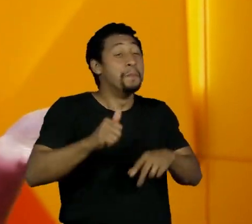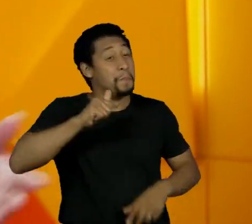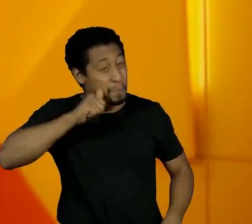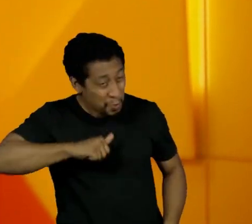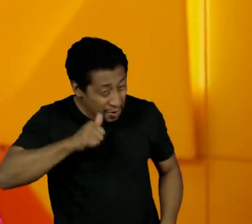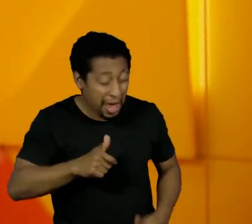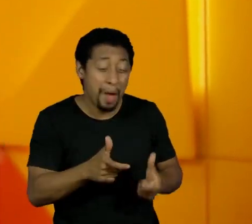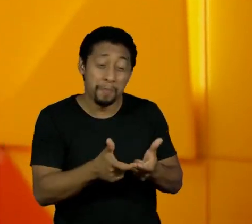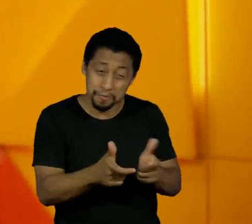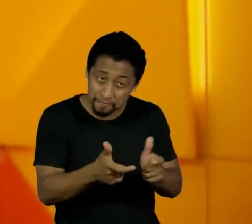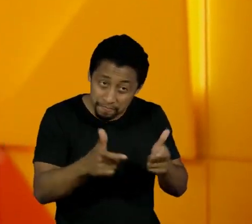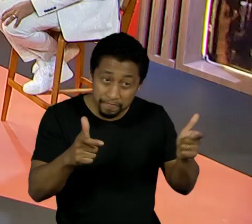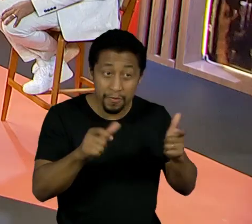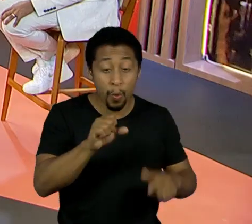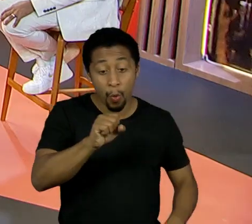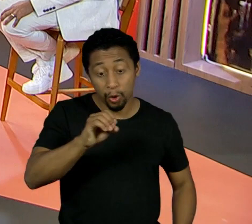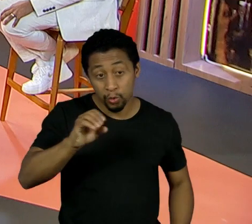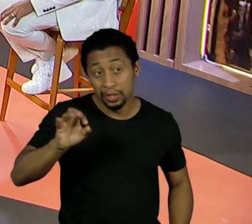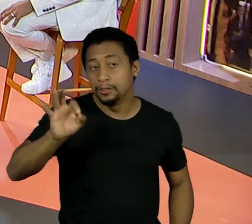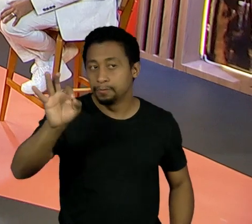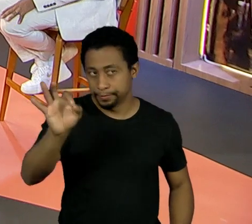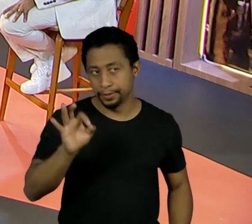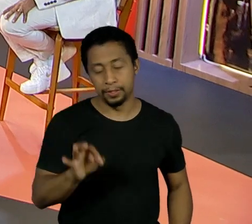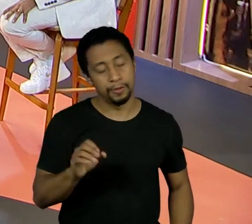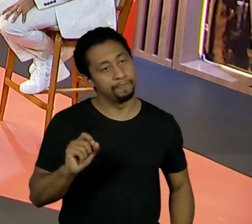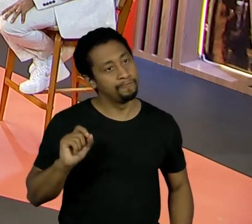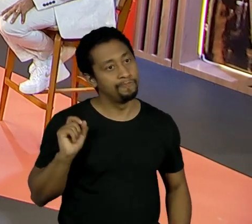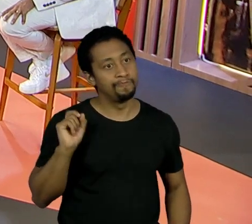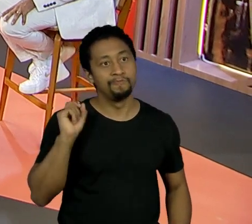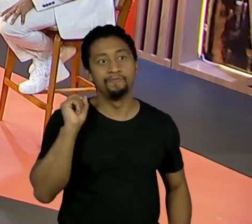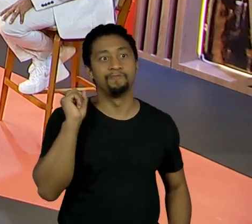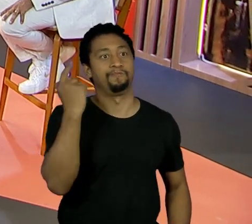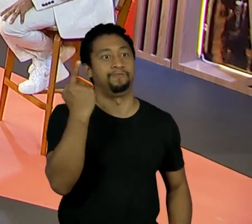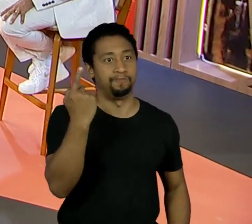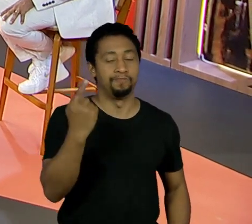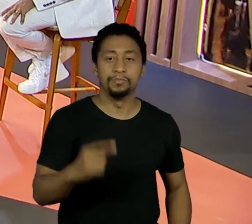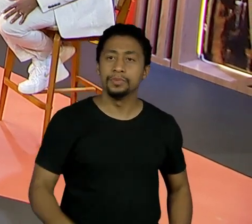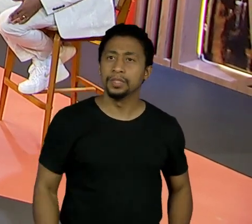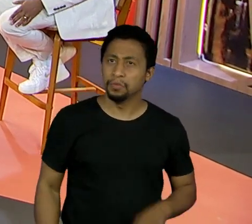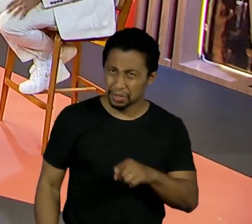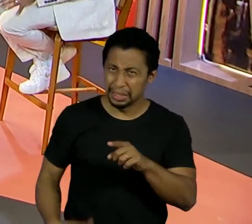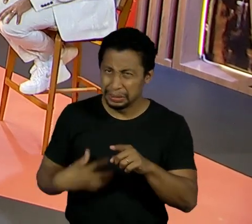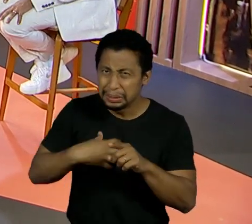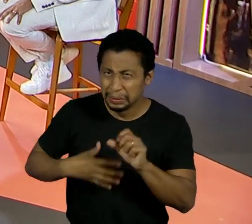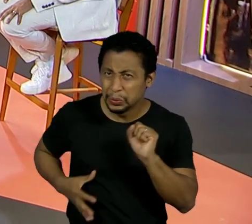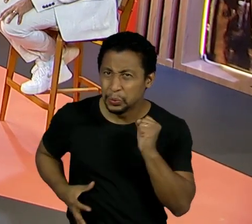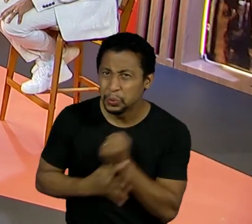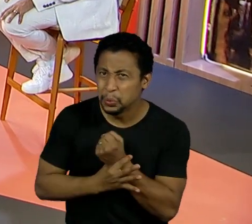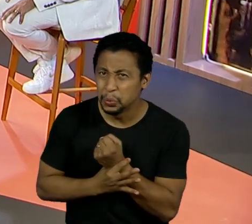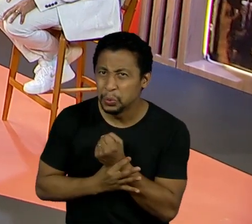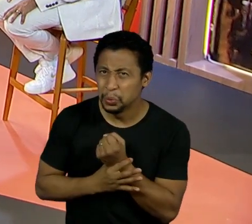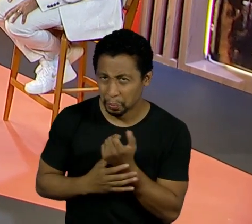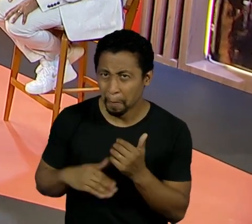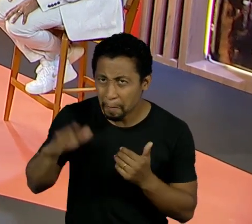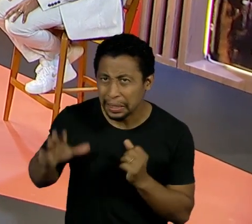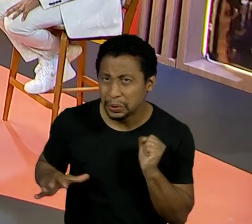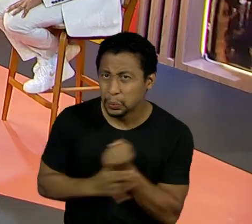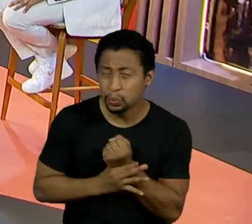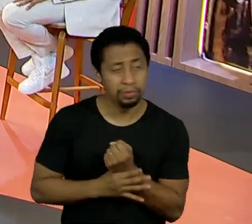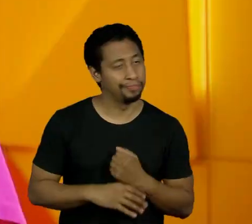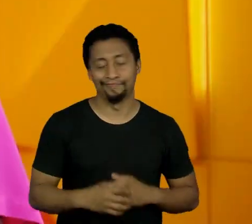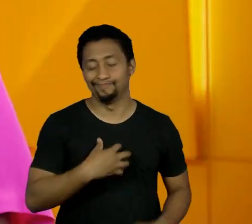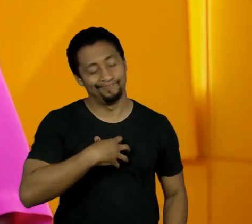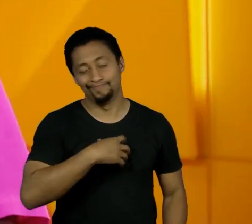grades cresceu mais de 800%. É um absurdo. É um absurdo, Você né? se sente mais segura? Você se sente mais segura? Quem está sendo preso, né? Não me sinto segura.